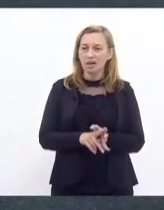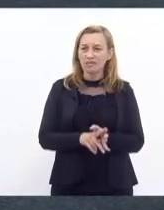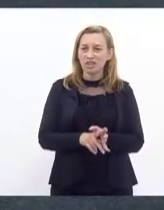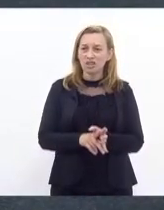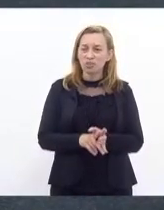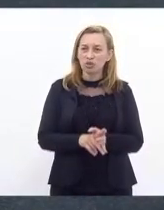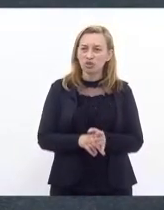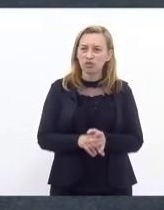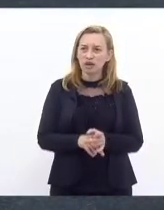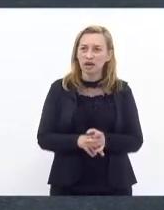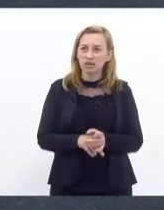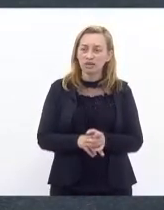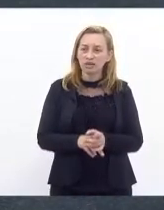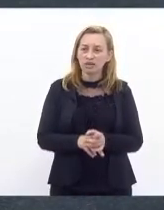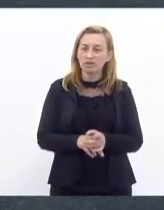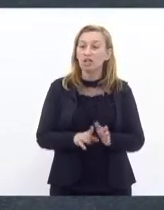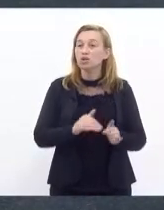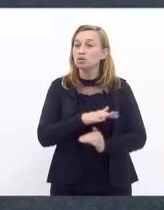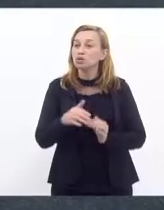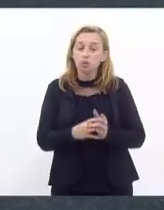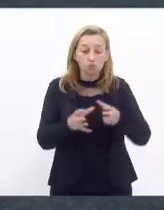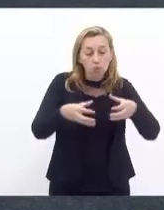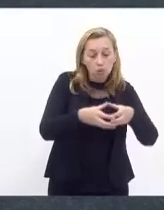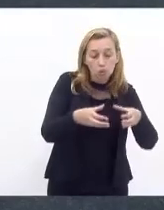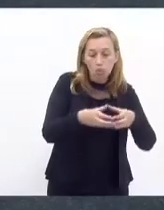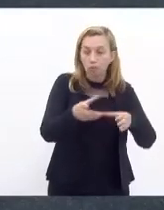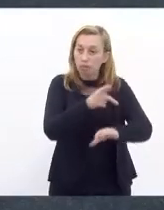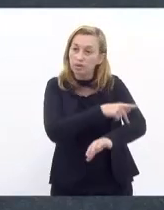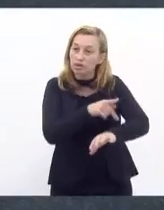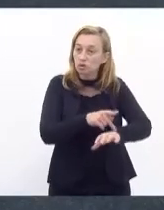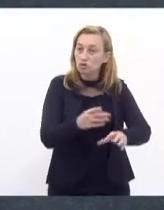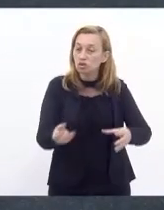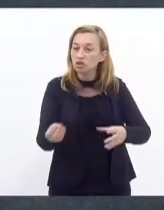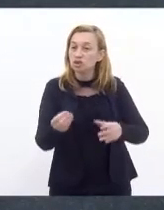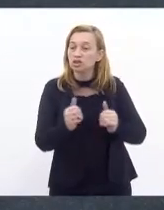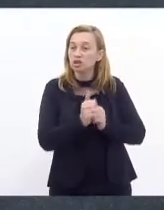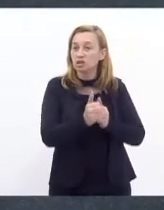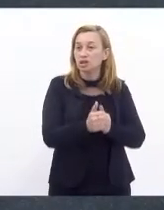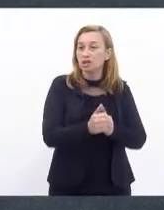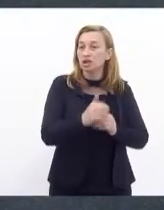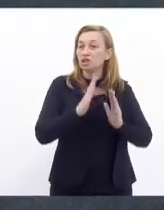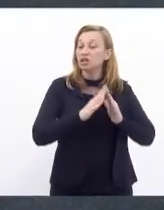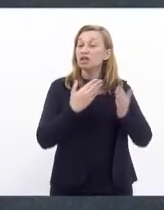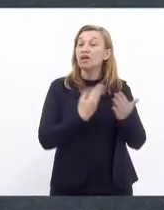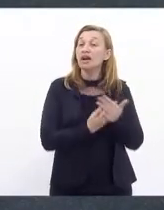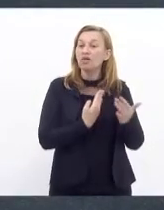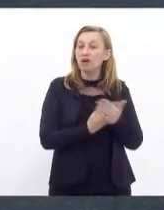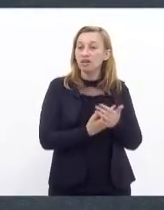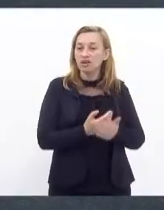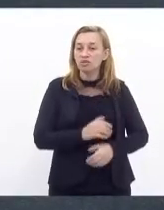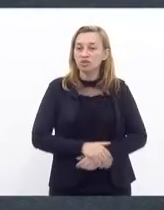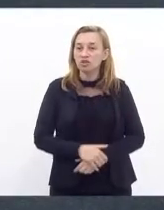toda a equipe pedagógica que trabalha na direção da escola. Vamos fazer justiça a esses